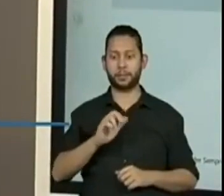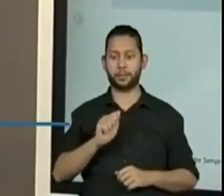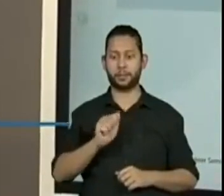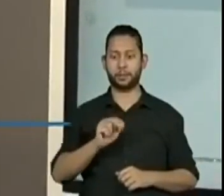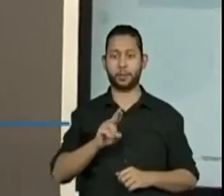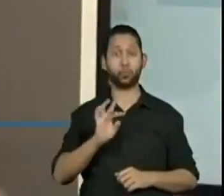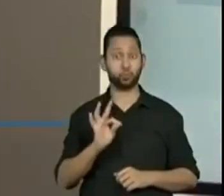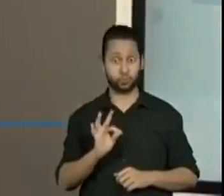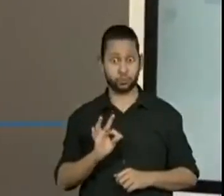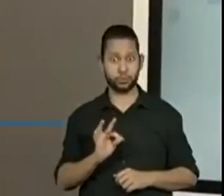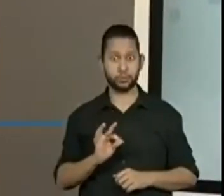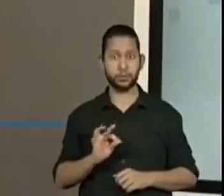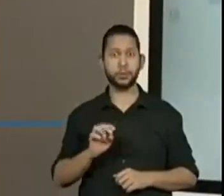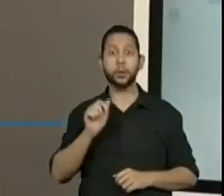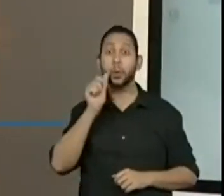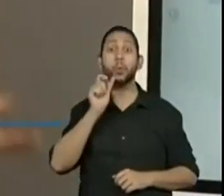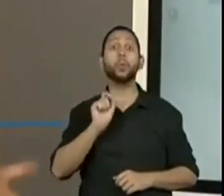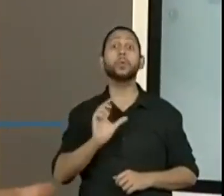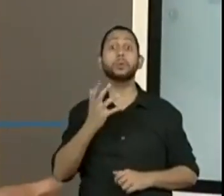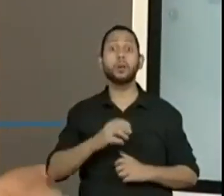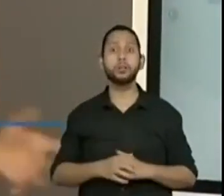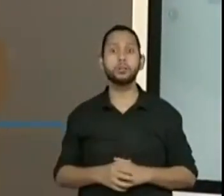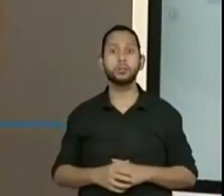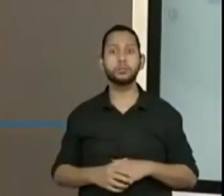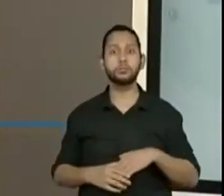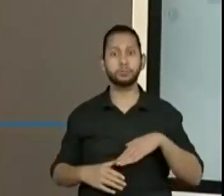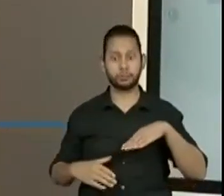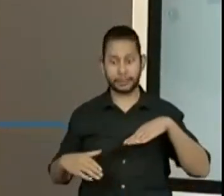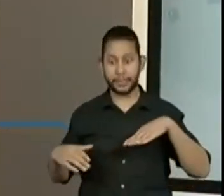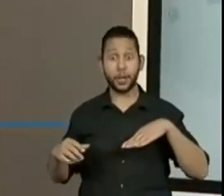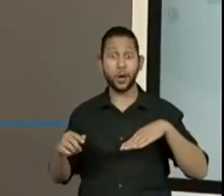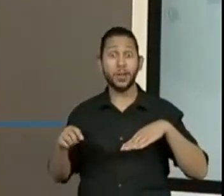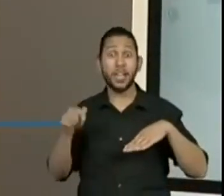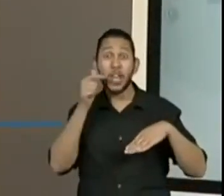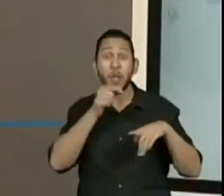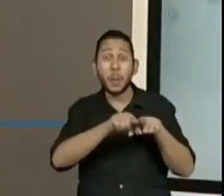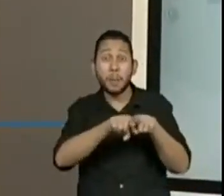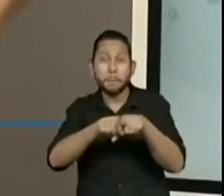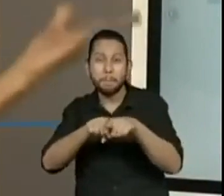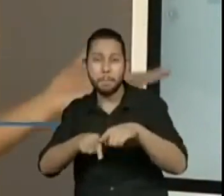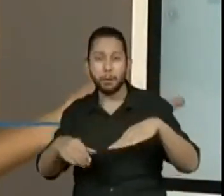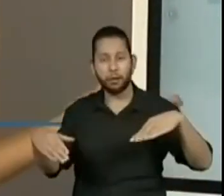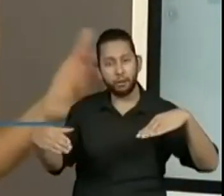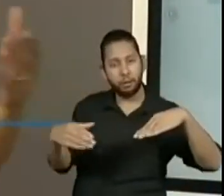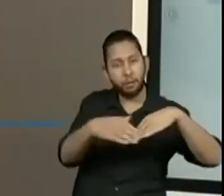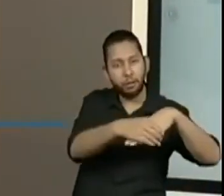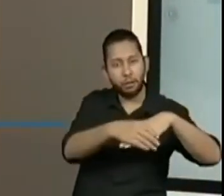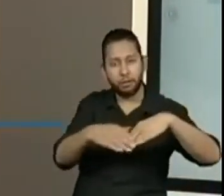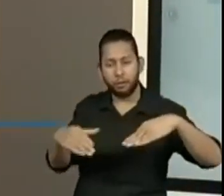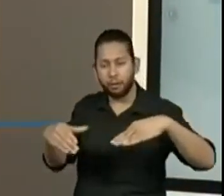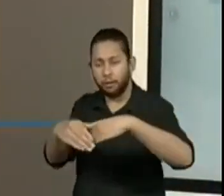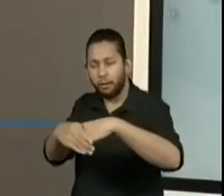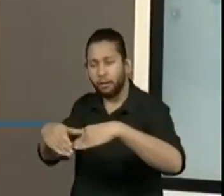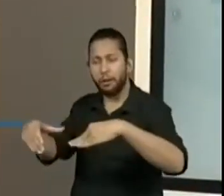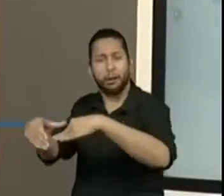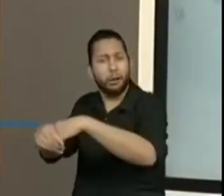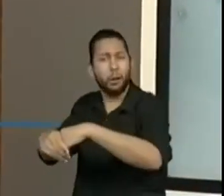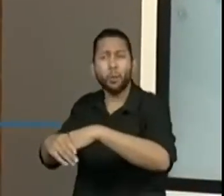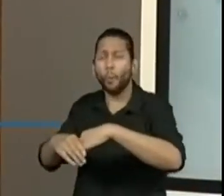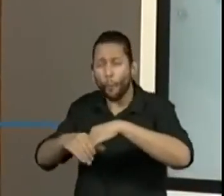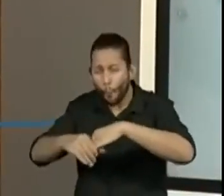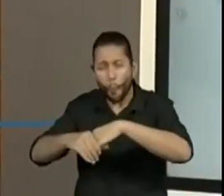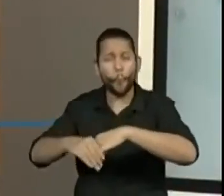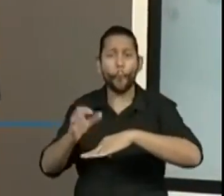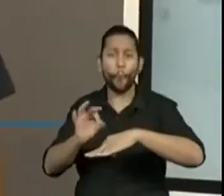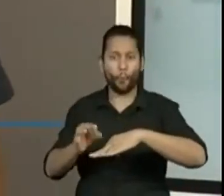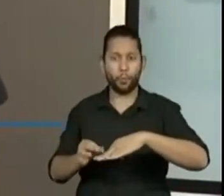Ela já tem a magia, já tem mais a magia. Ela vai na abóbora e ela perde o sapatinho